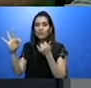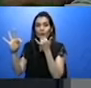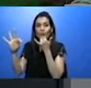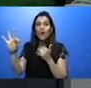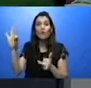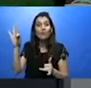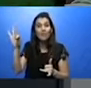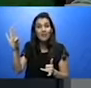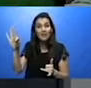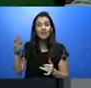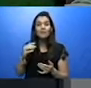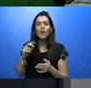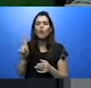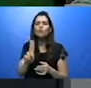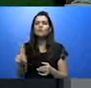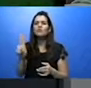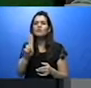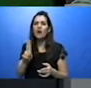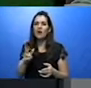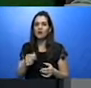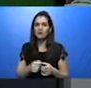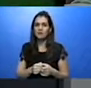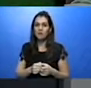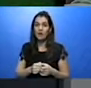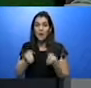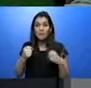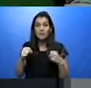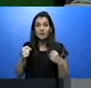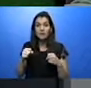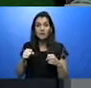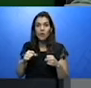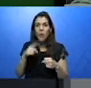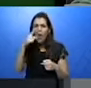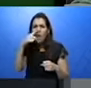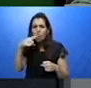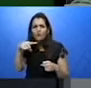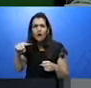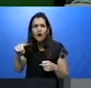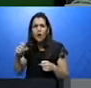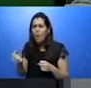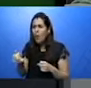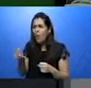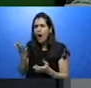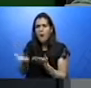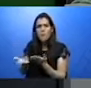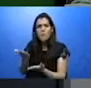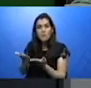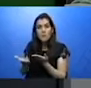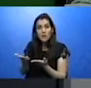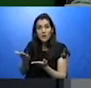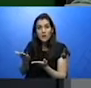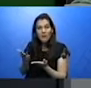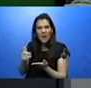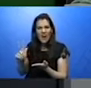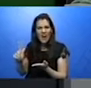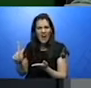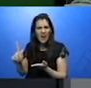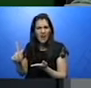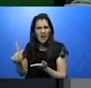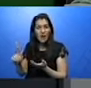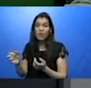por exemplo, precisa pesar um elefante. Será que o elefante teria apenas gramas,